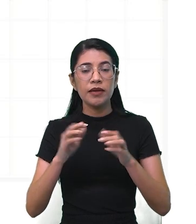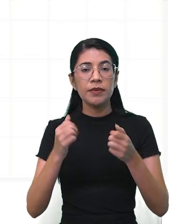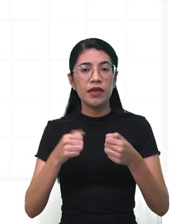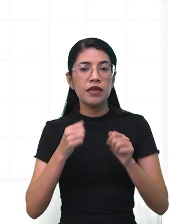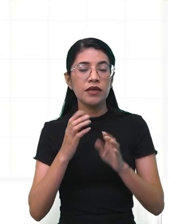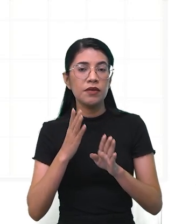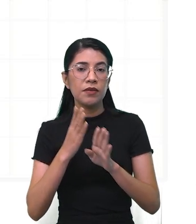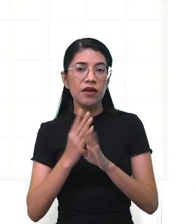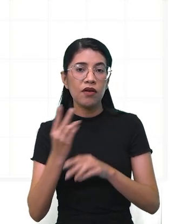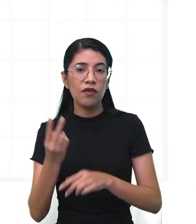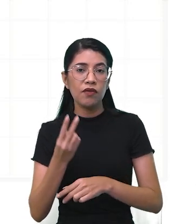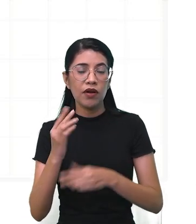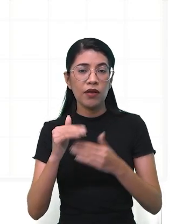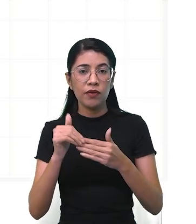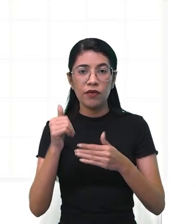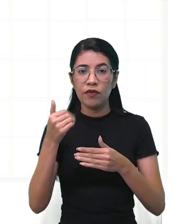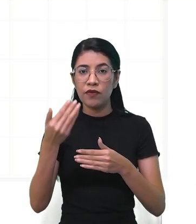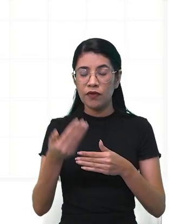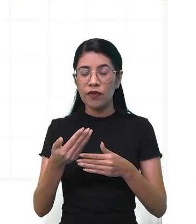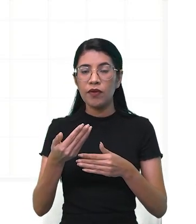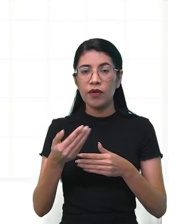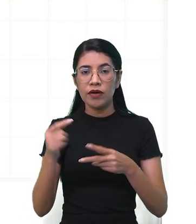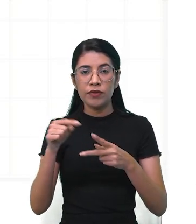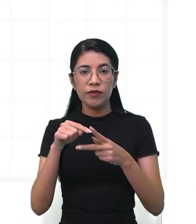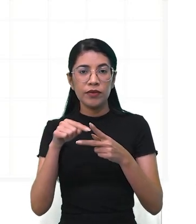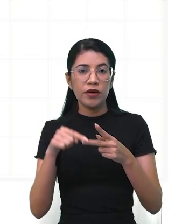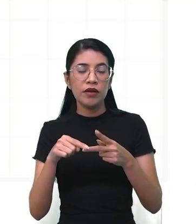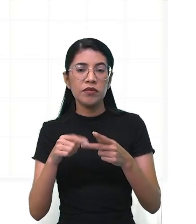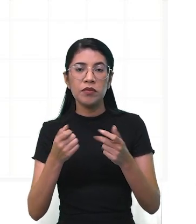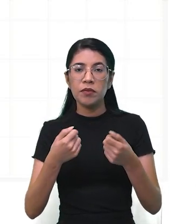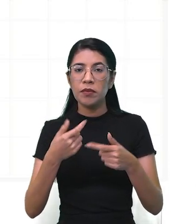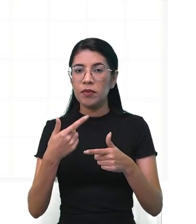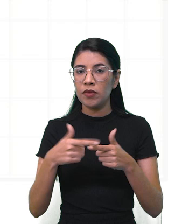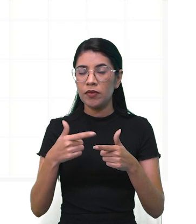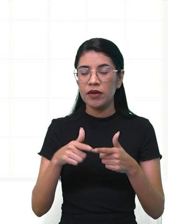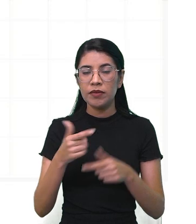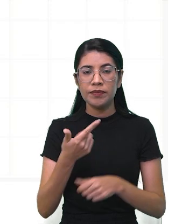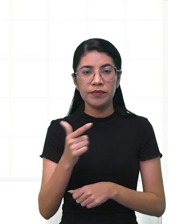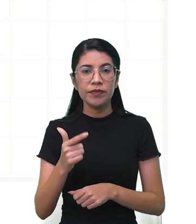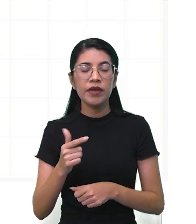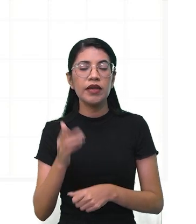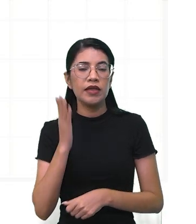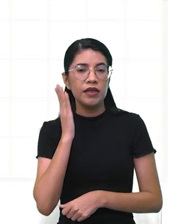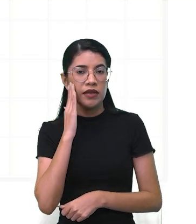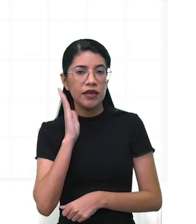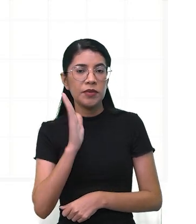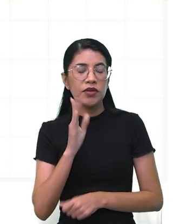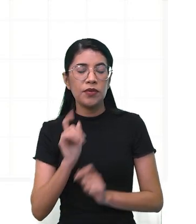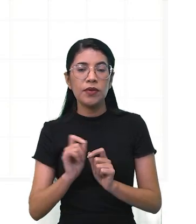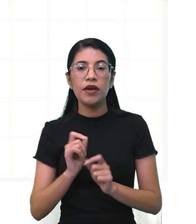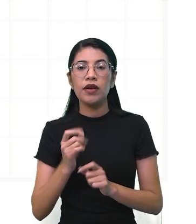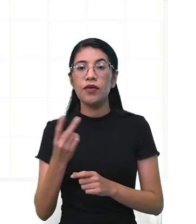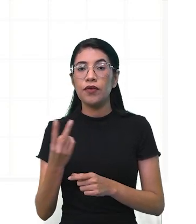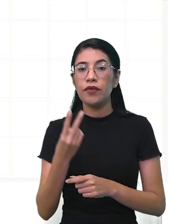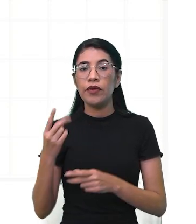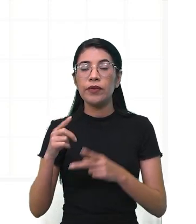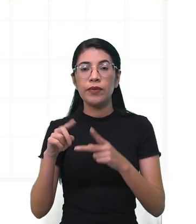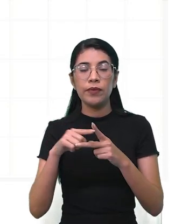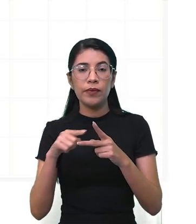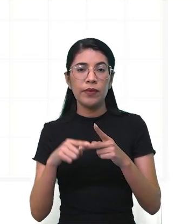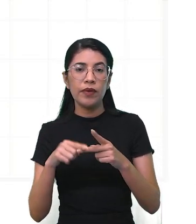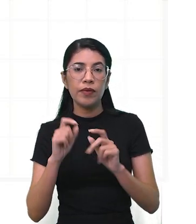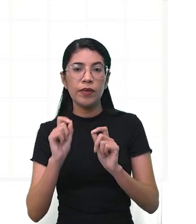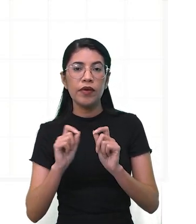valor do ângulo externo, não tem problema. Nós já sabemos que o ângulo externo é só